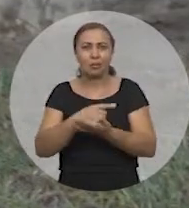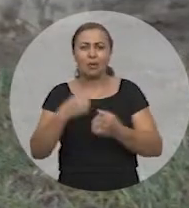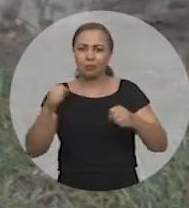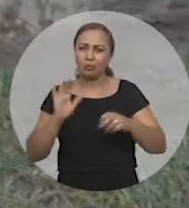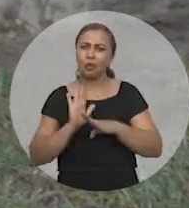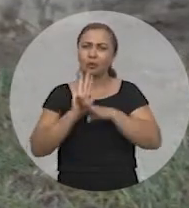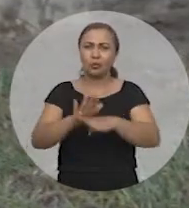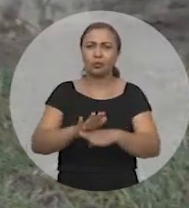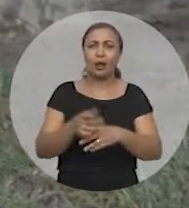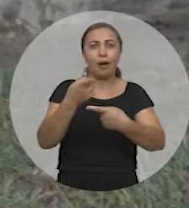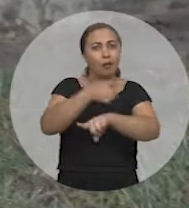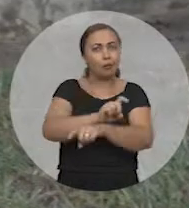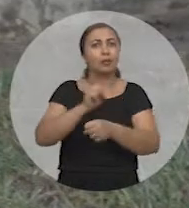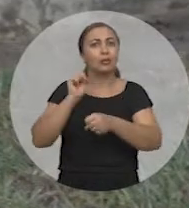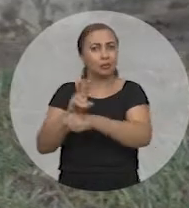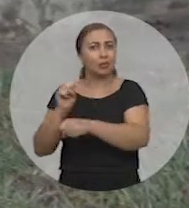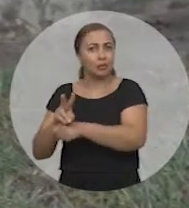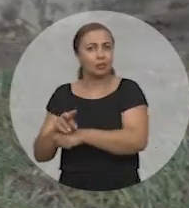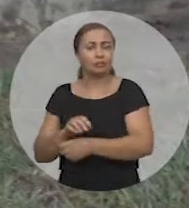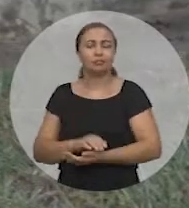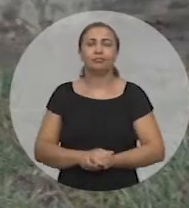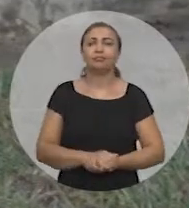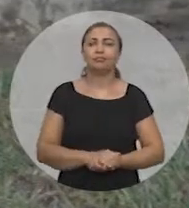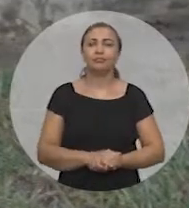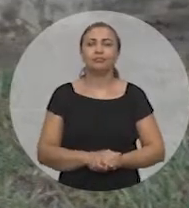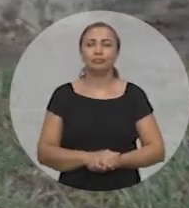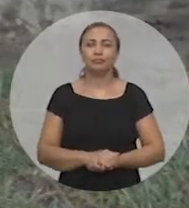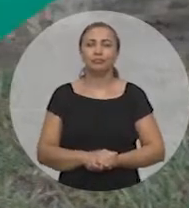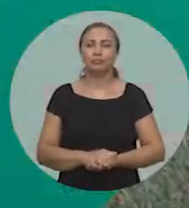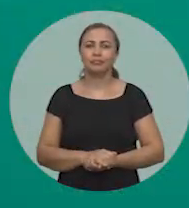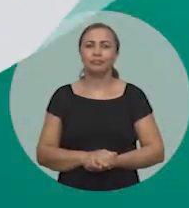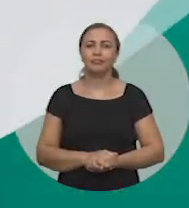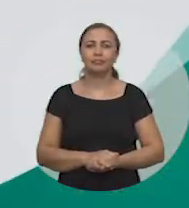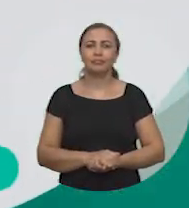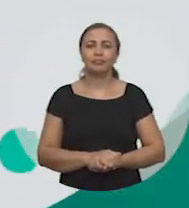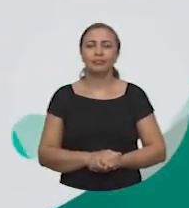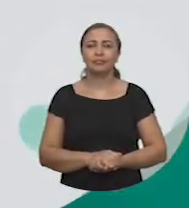composto que pode ajudar no combate a essas anomalias